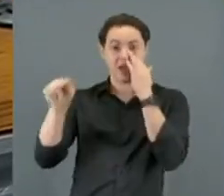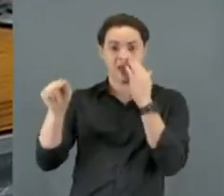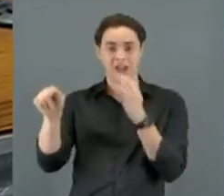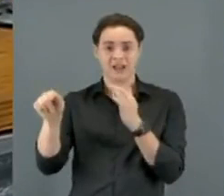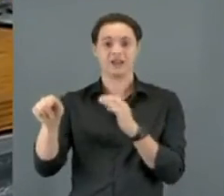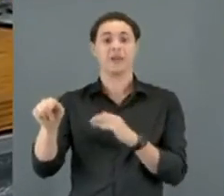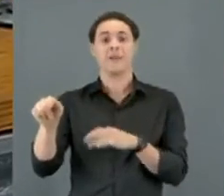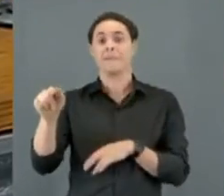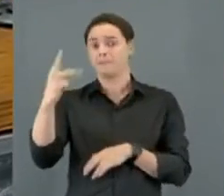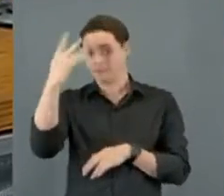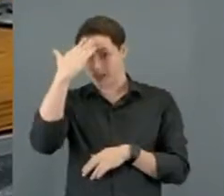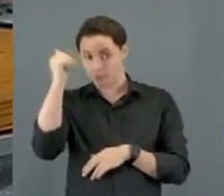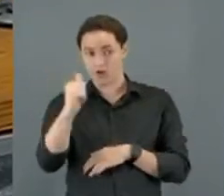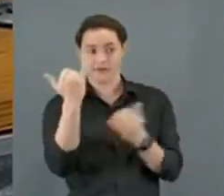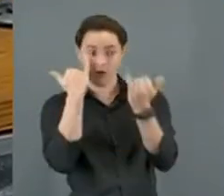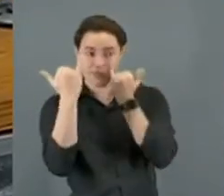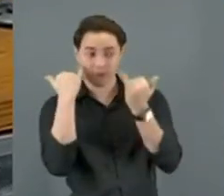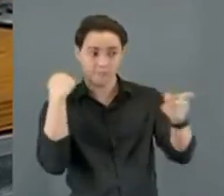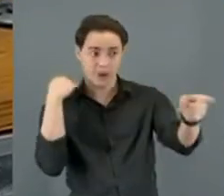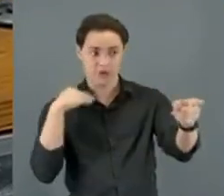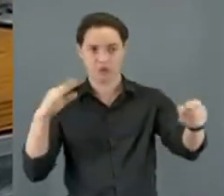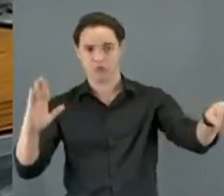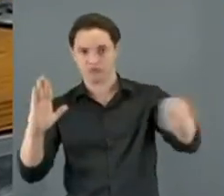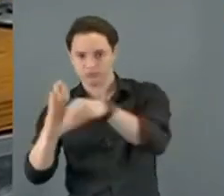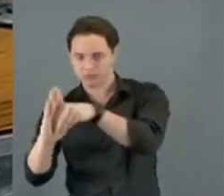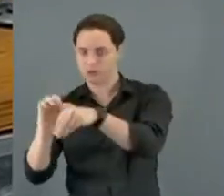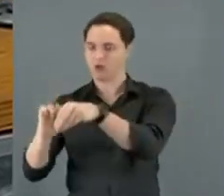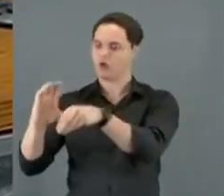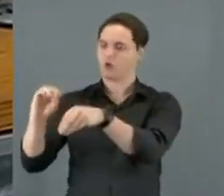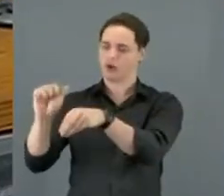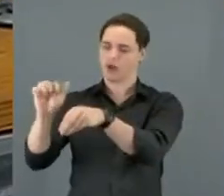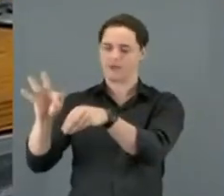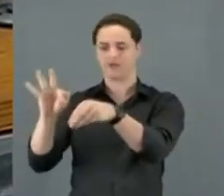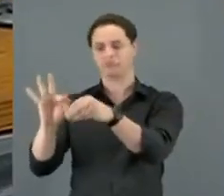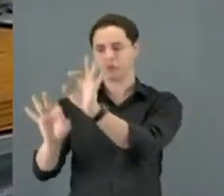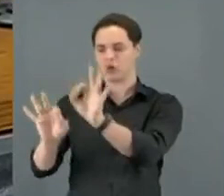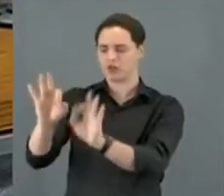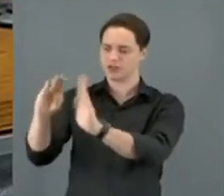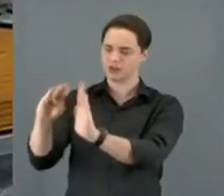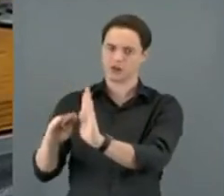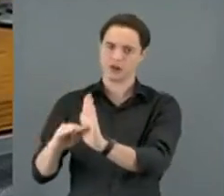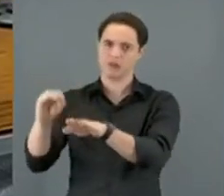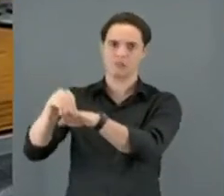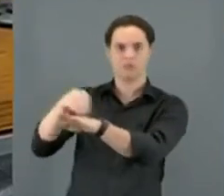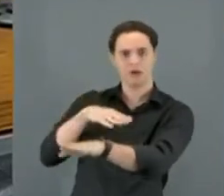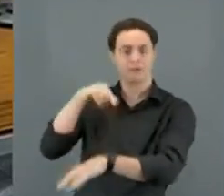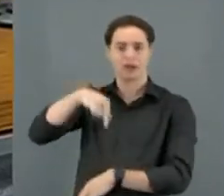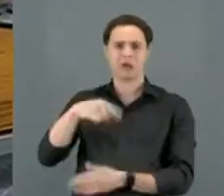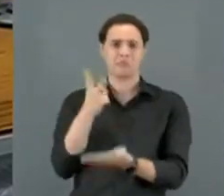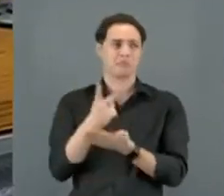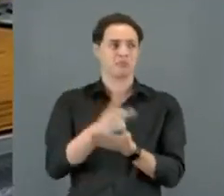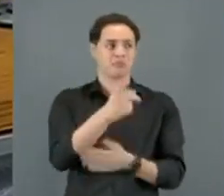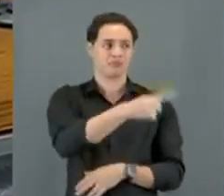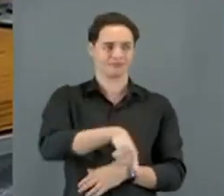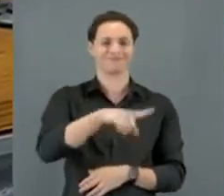da conta. E isso está claro. Ele é obrigado a fazer isso, o COAF. Por mais que os bolsonaristas não gostem. Porque